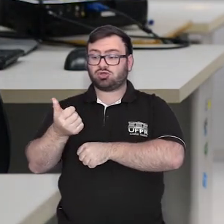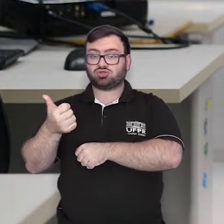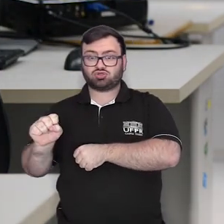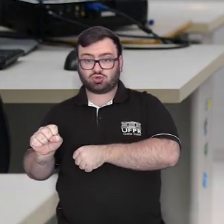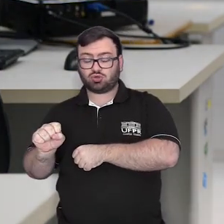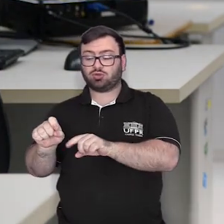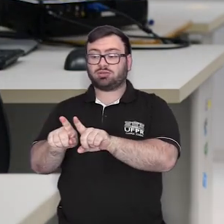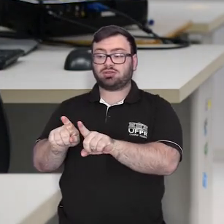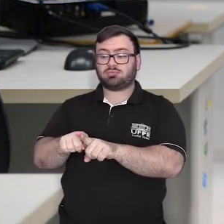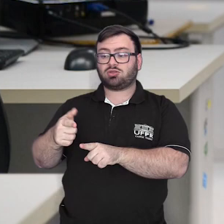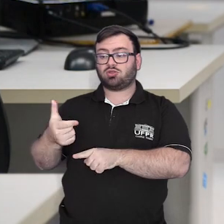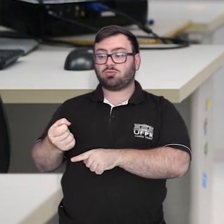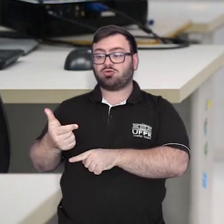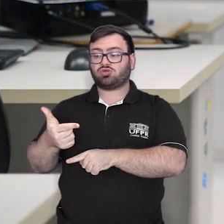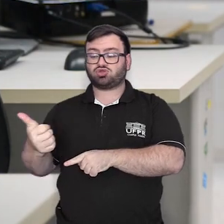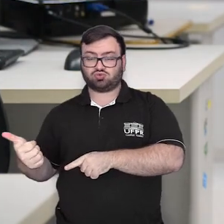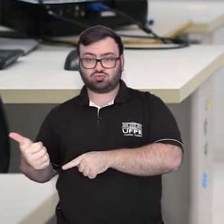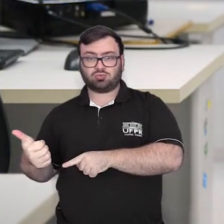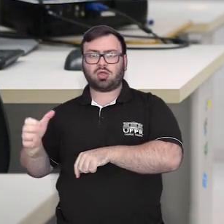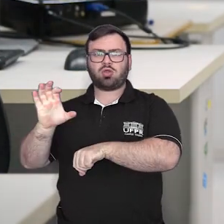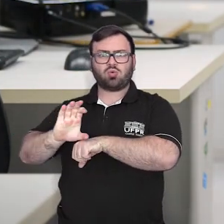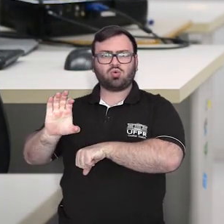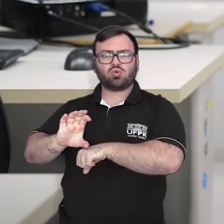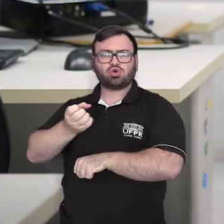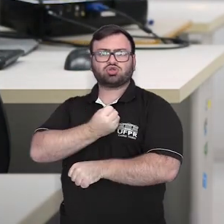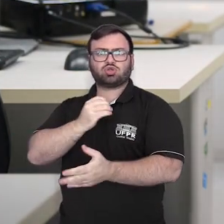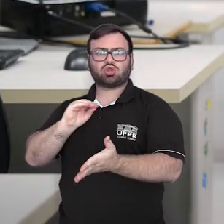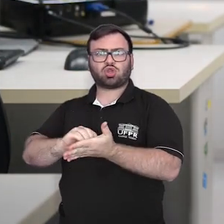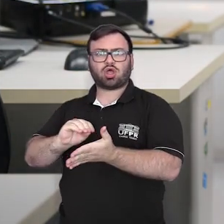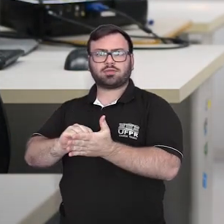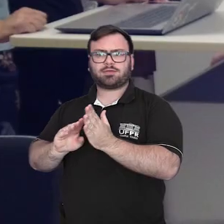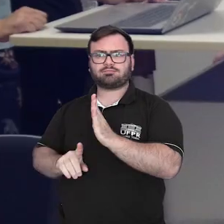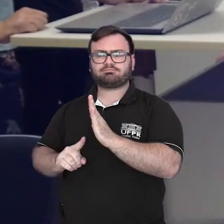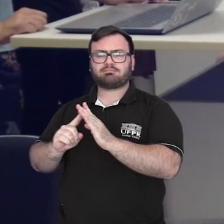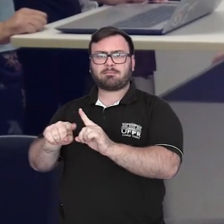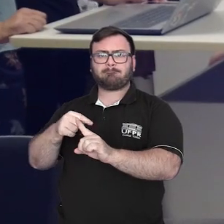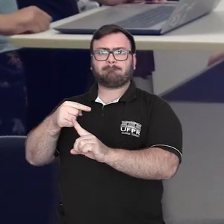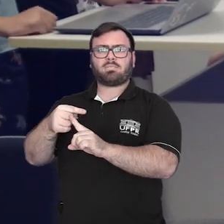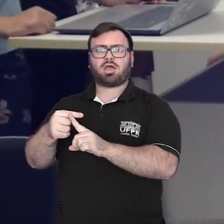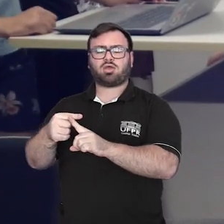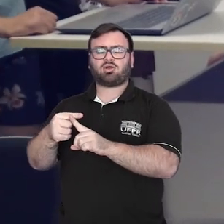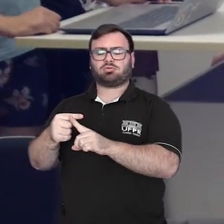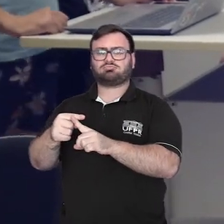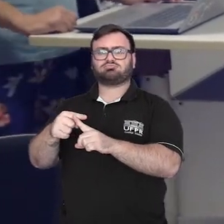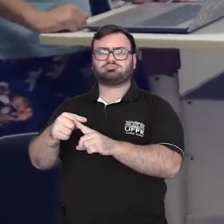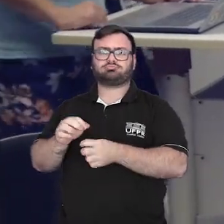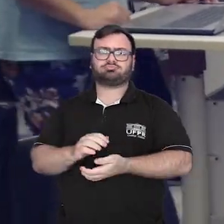segunda em 2021, e o curso obteve nota máxima nas duas edições.